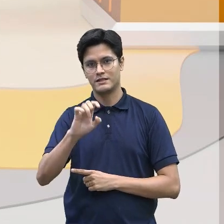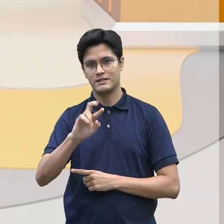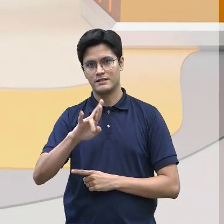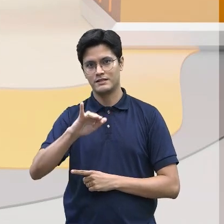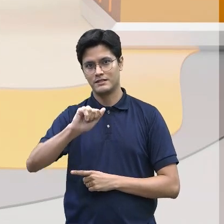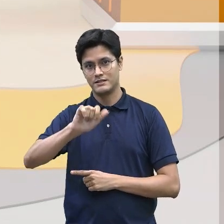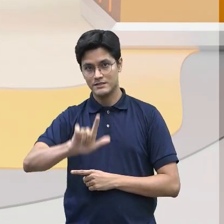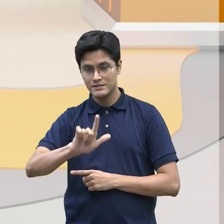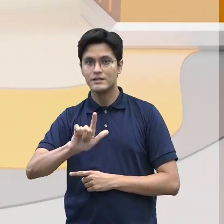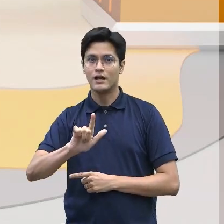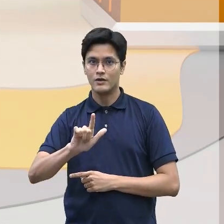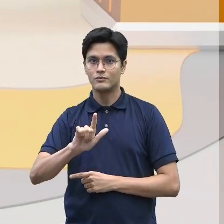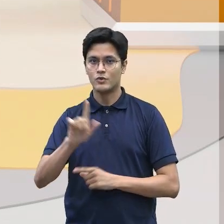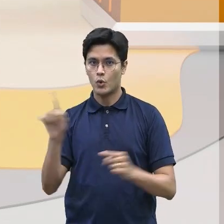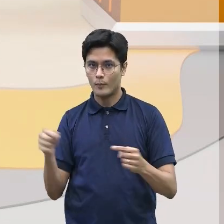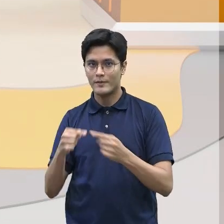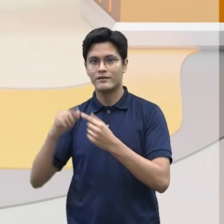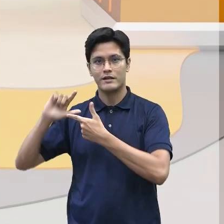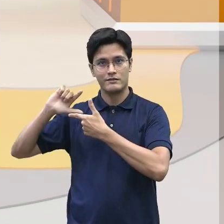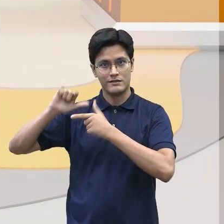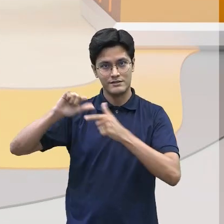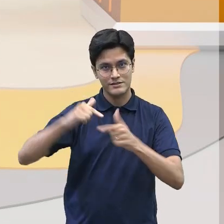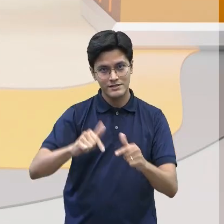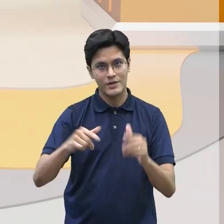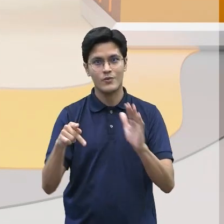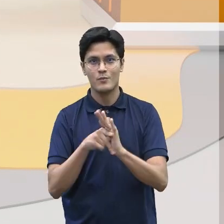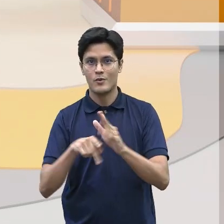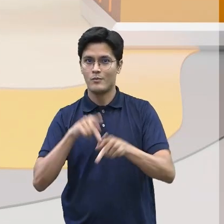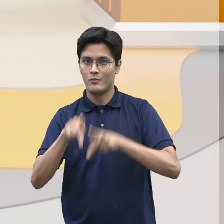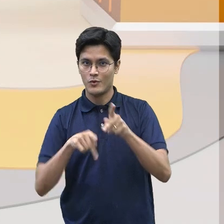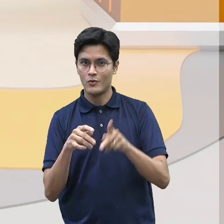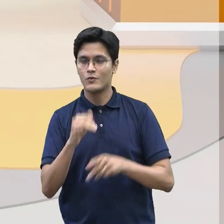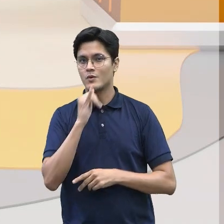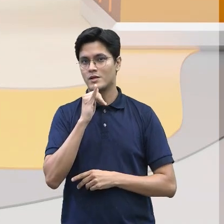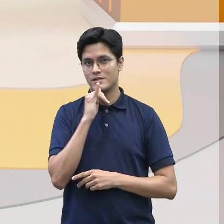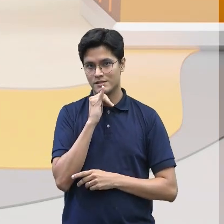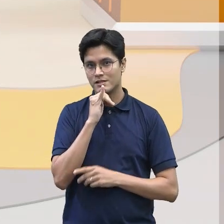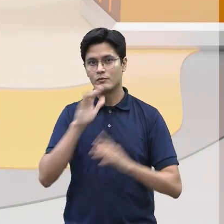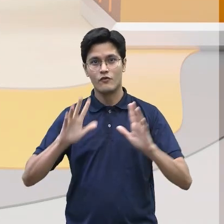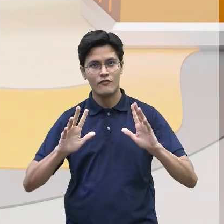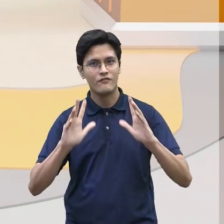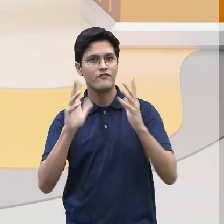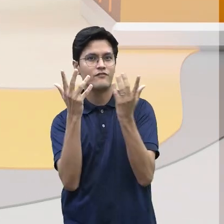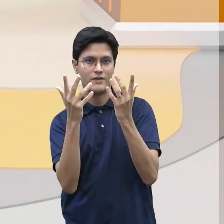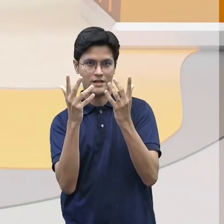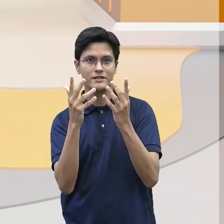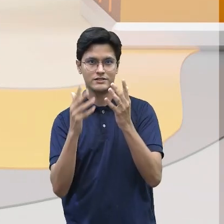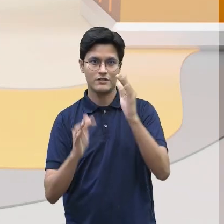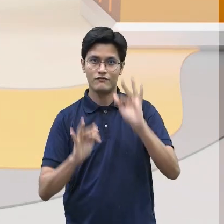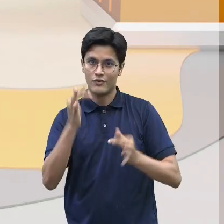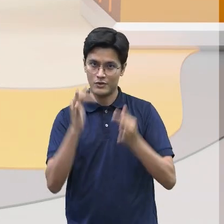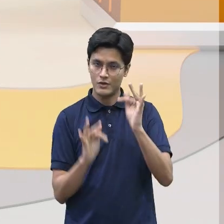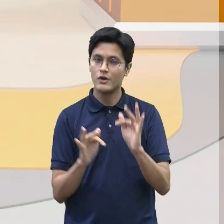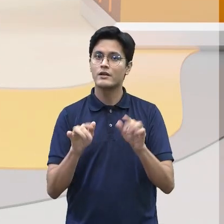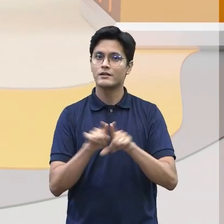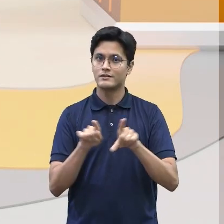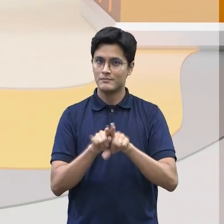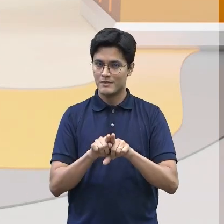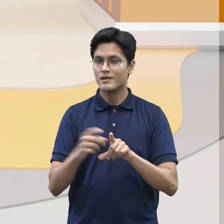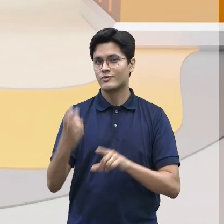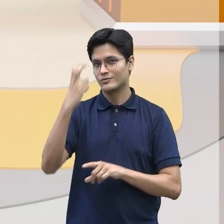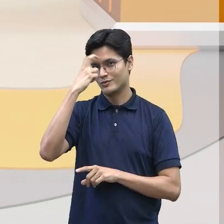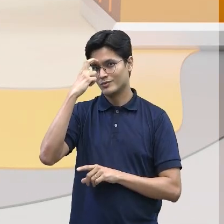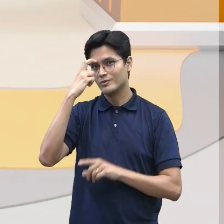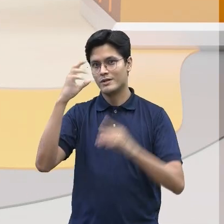das tradições de um povo, como, por exemplo, uma festa folclórica, faz parte da cultura imaterial. Eu não posso